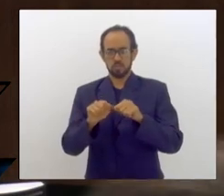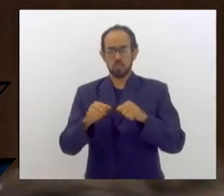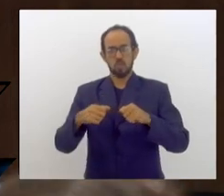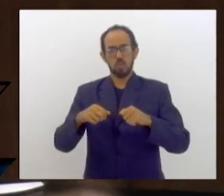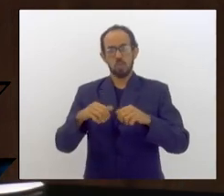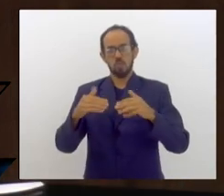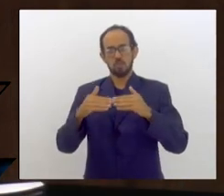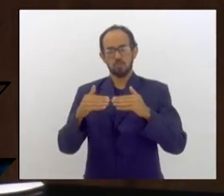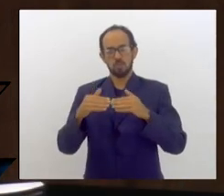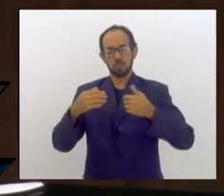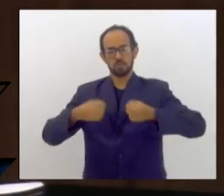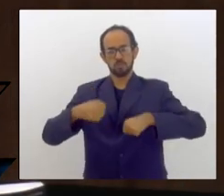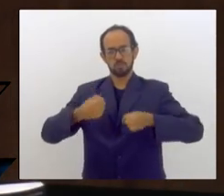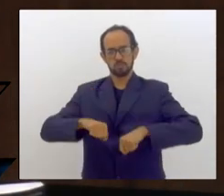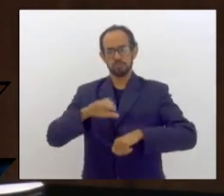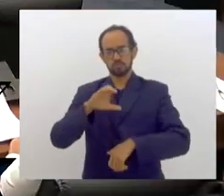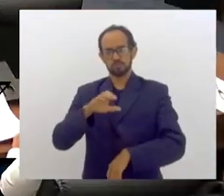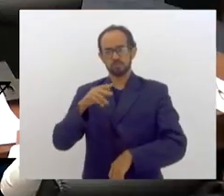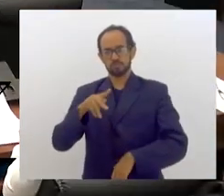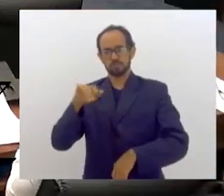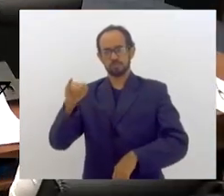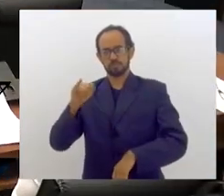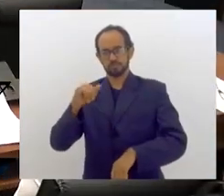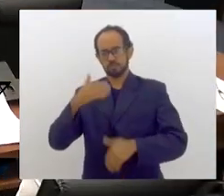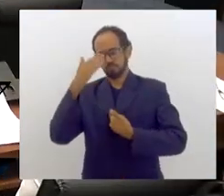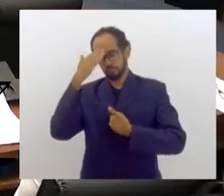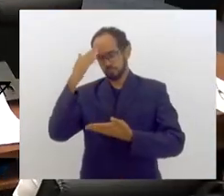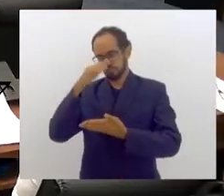essa CPI. Muito obrigada, presidente.